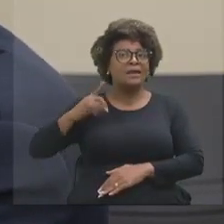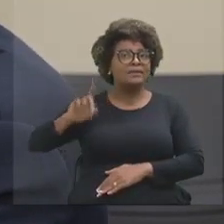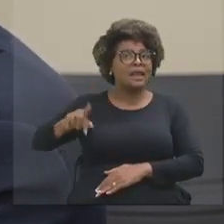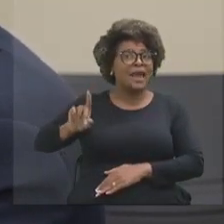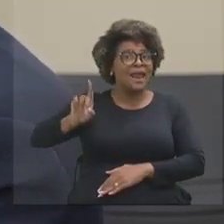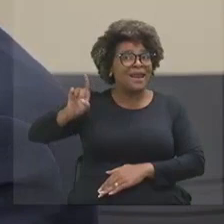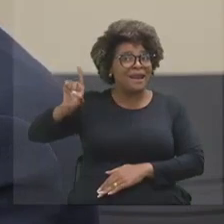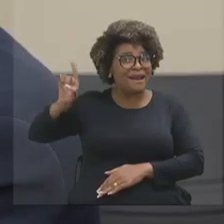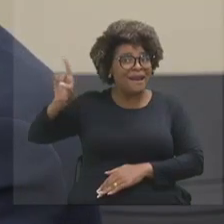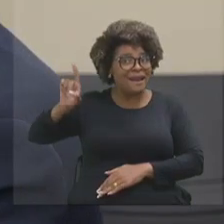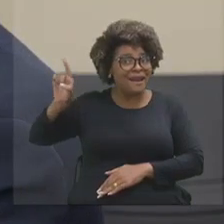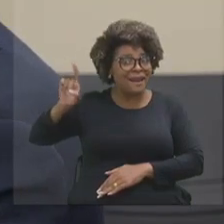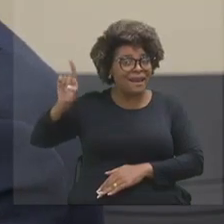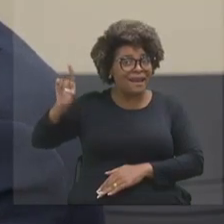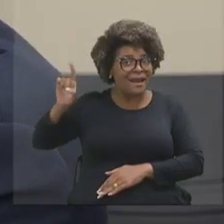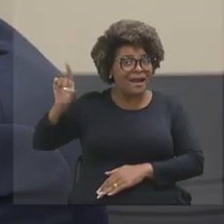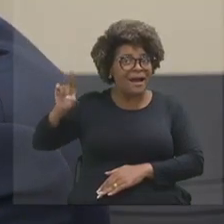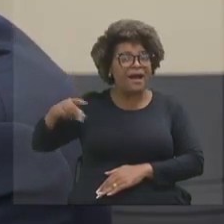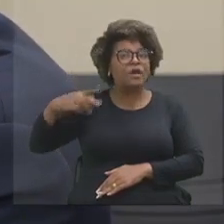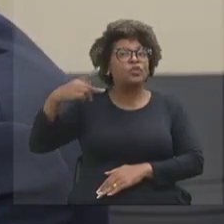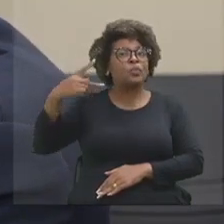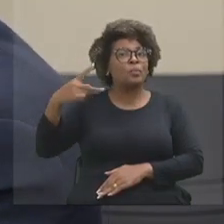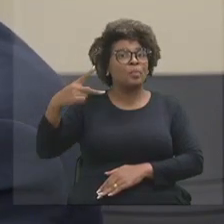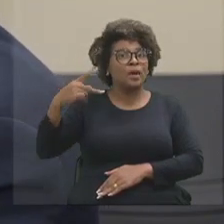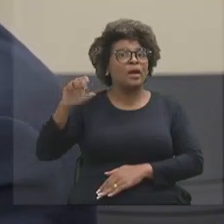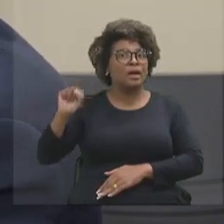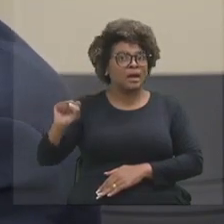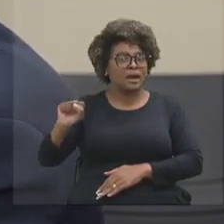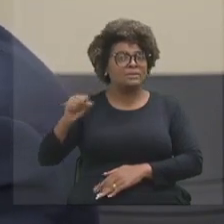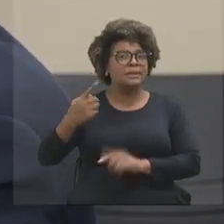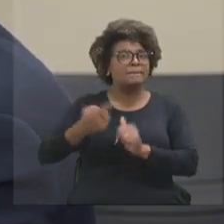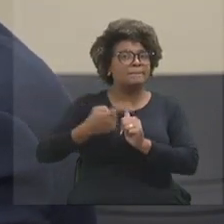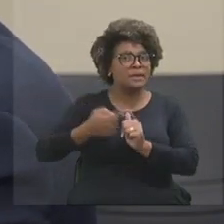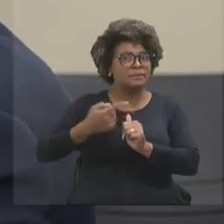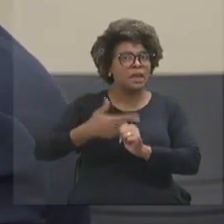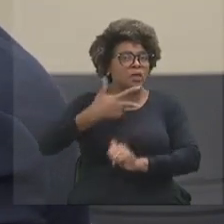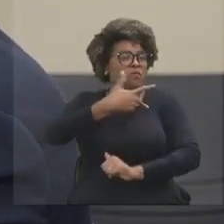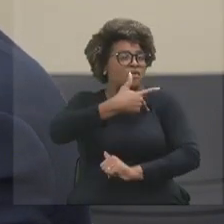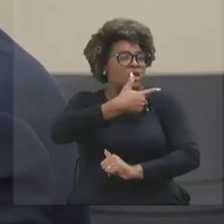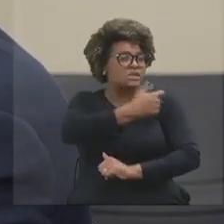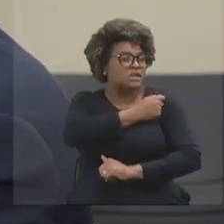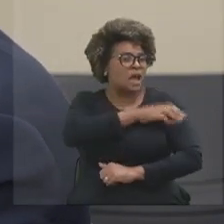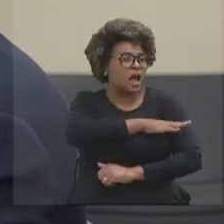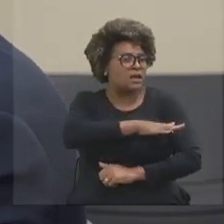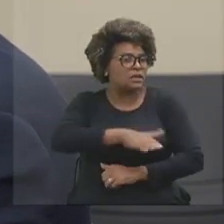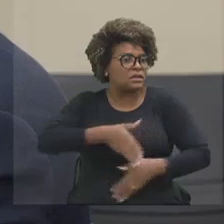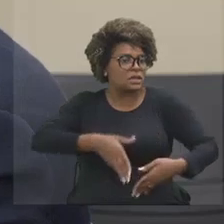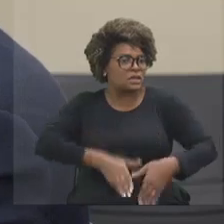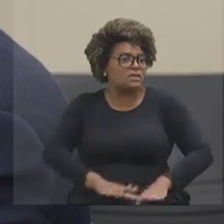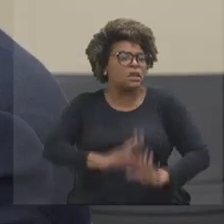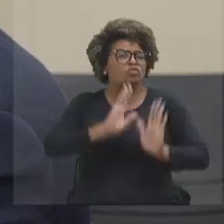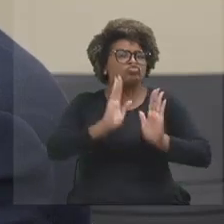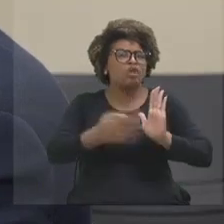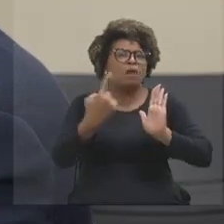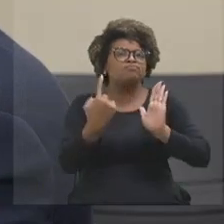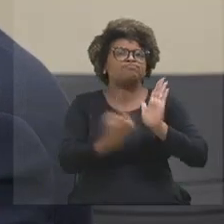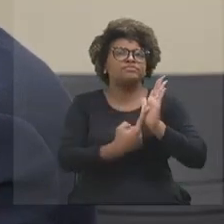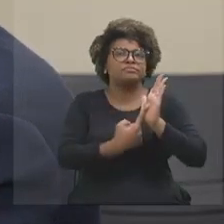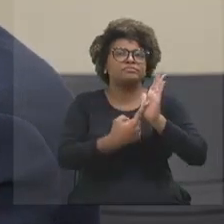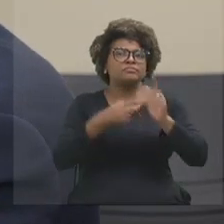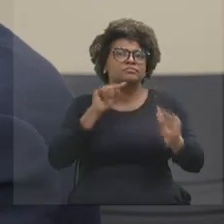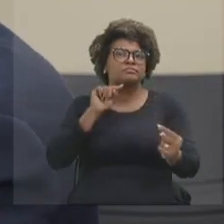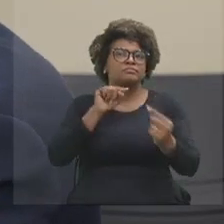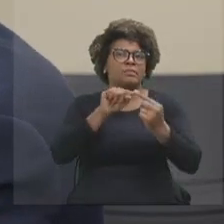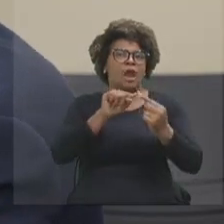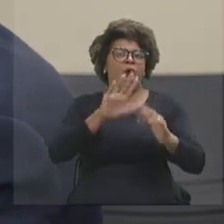primeiro já ter datas de vacinação de cada criança que nasce com datas específicas e que a escola